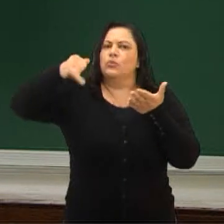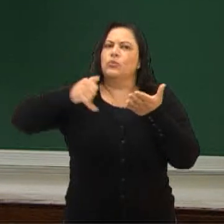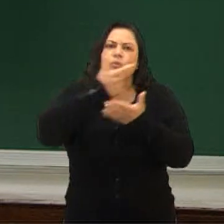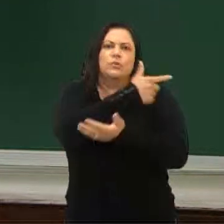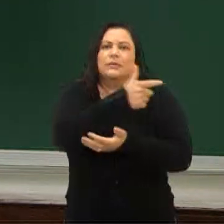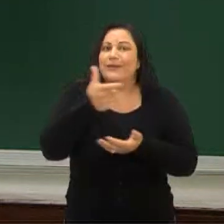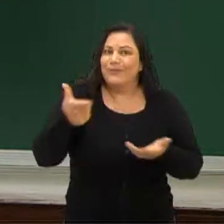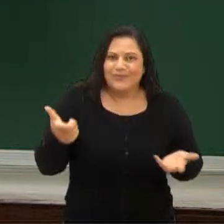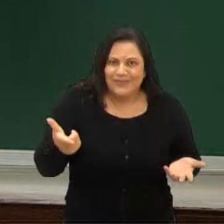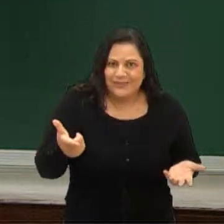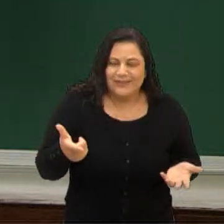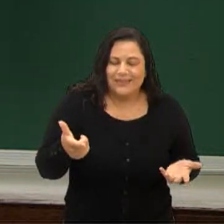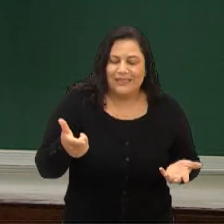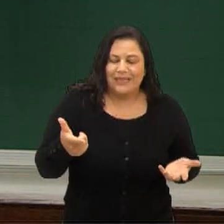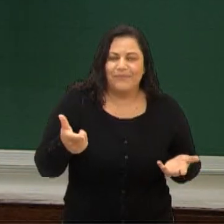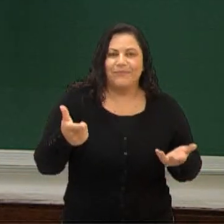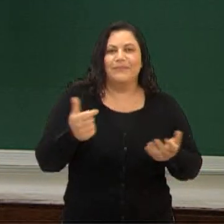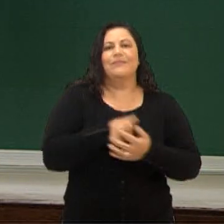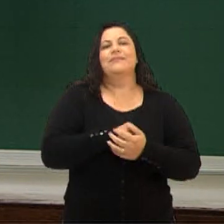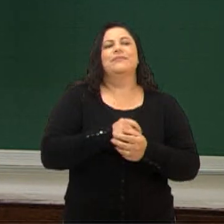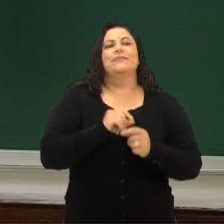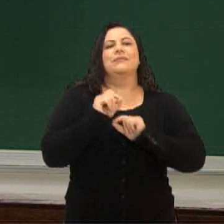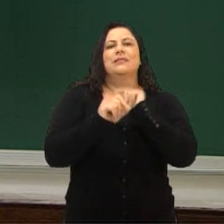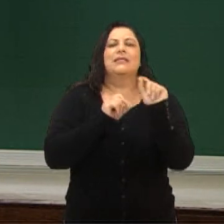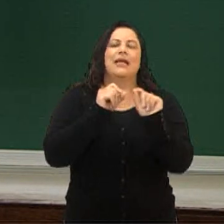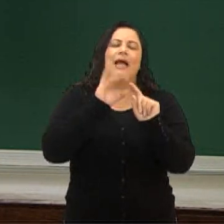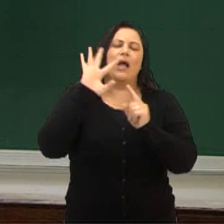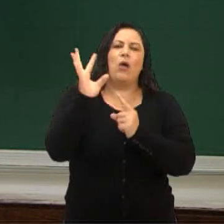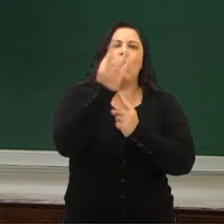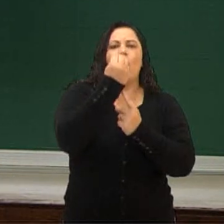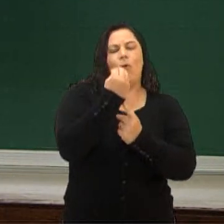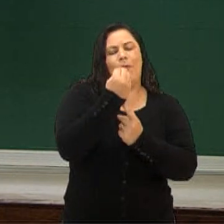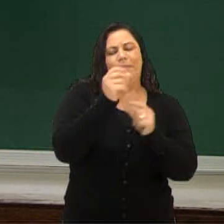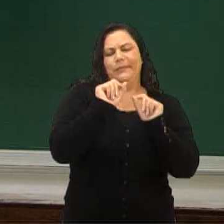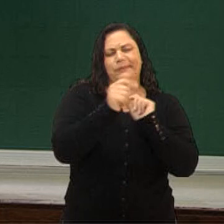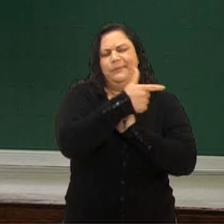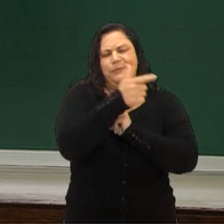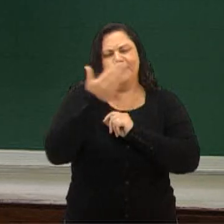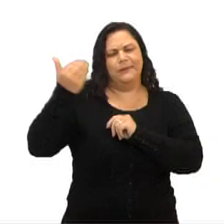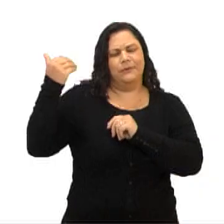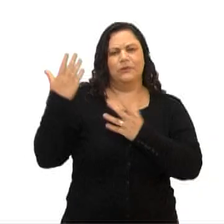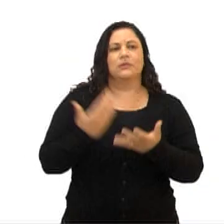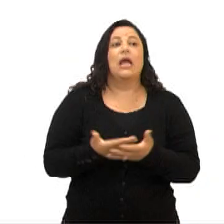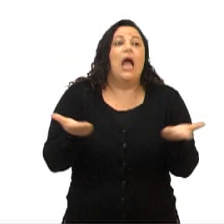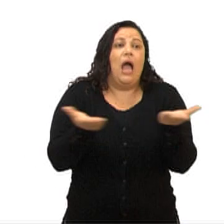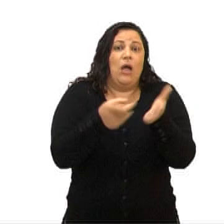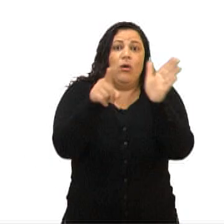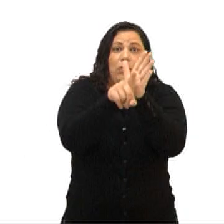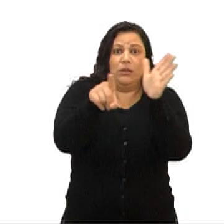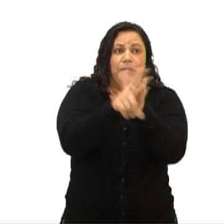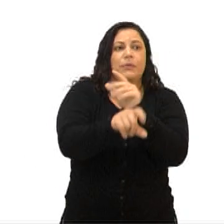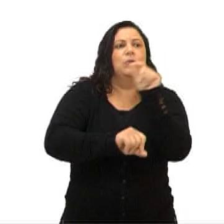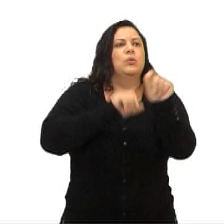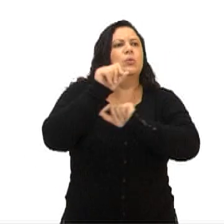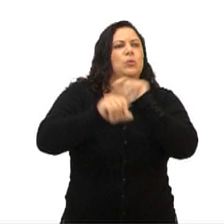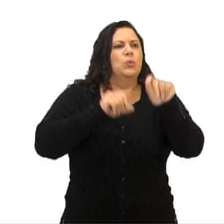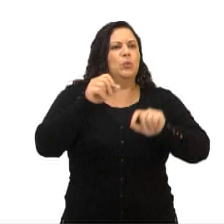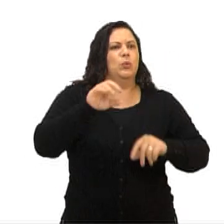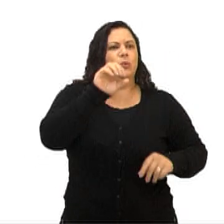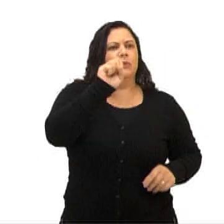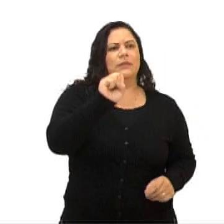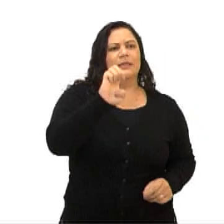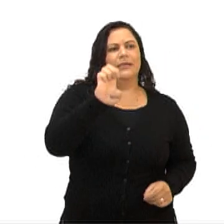100% impressionista, tá? Então já vamos fazer a pergunta do Serrault. Já o Serrault rompe com as